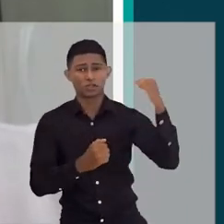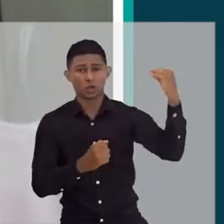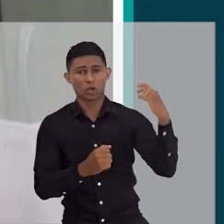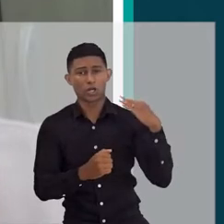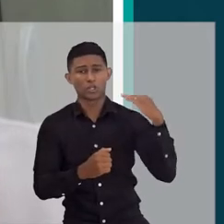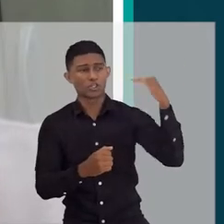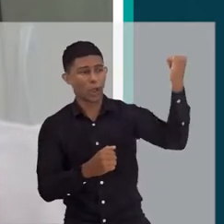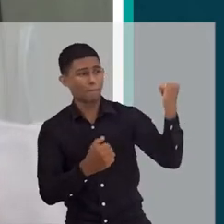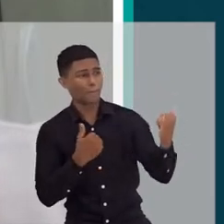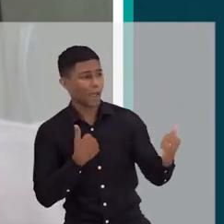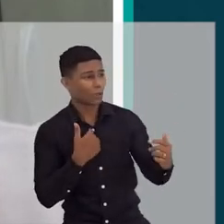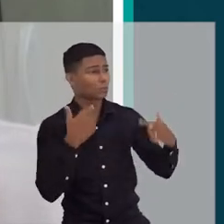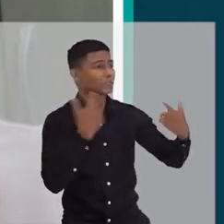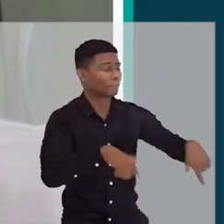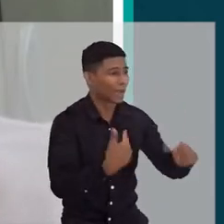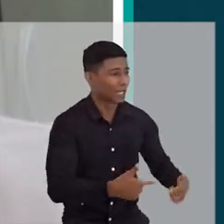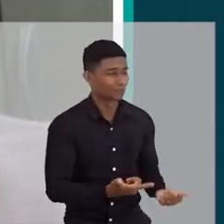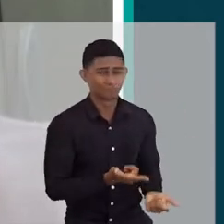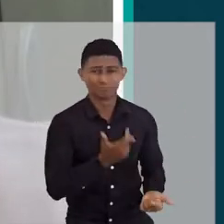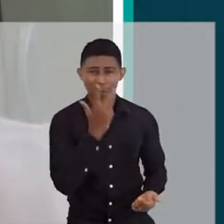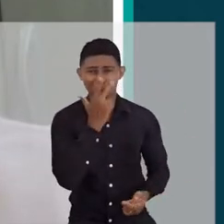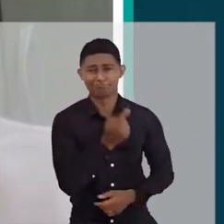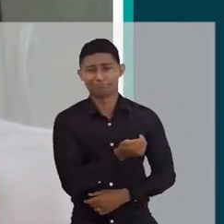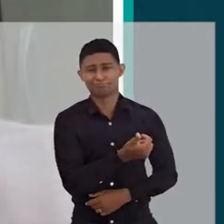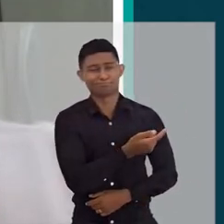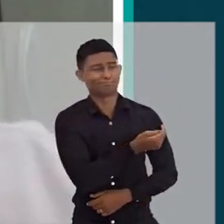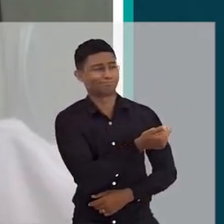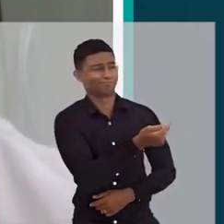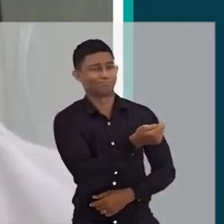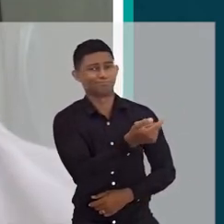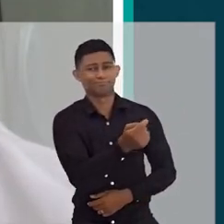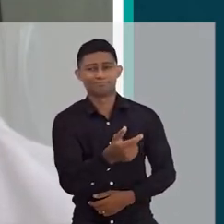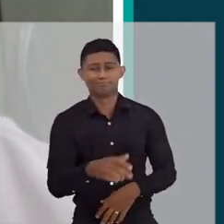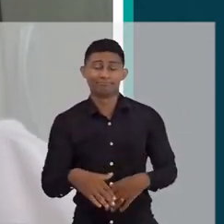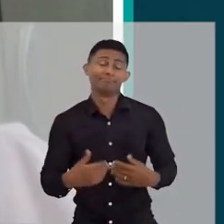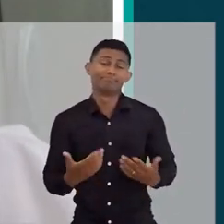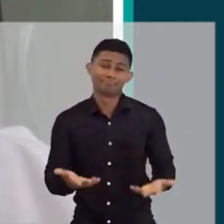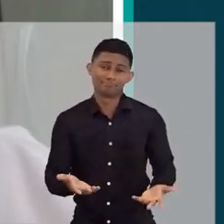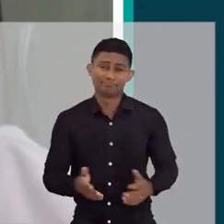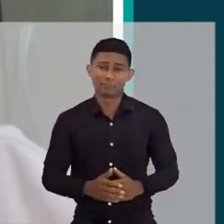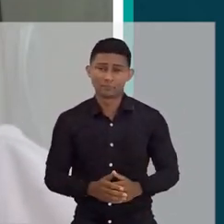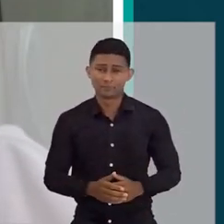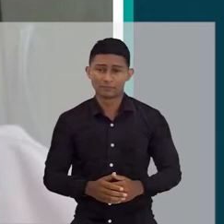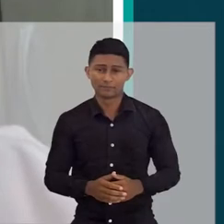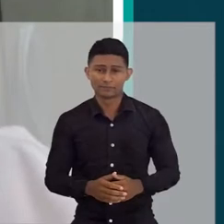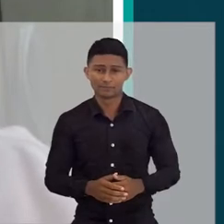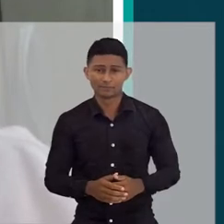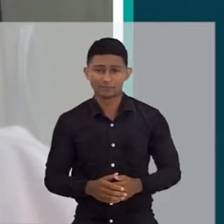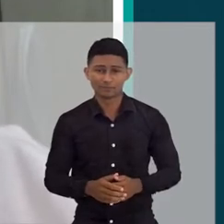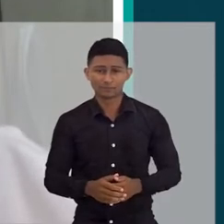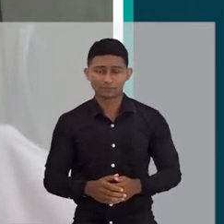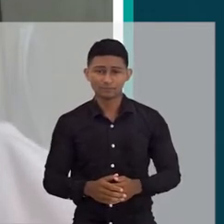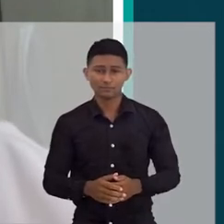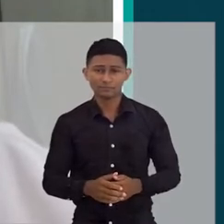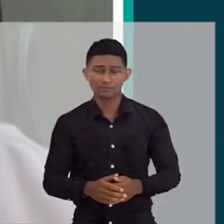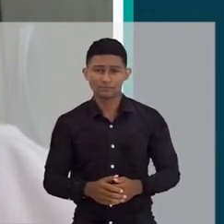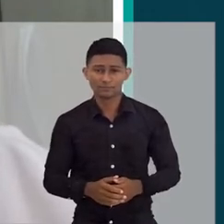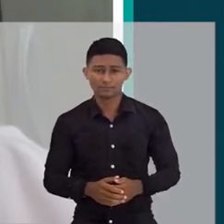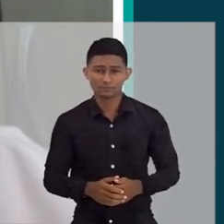palestra, seria uma coisa muito mais sazonal do que é hoje tudo. Então isso é uma coisa, Ricardo,